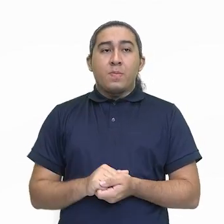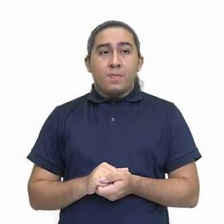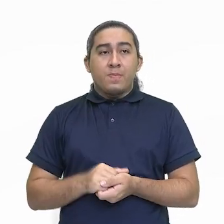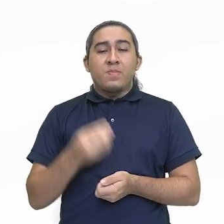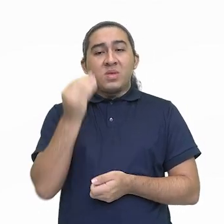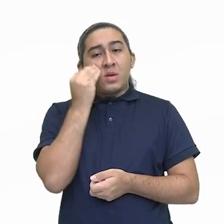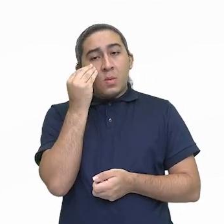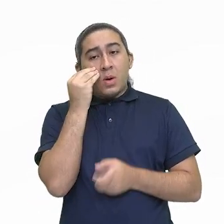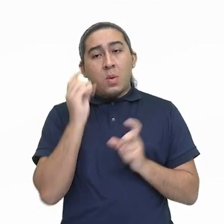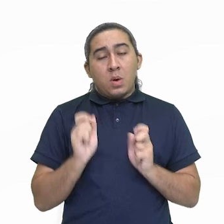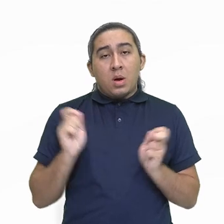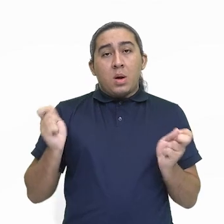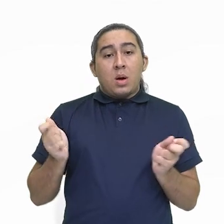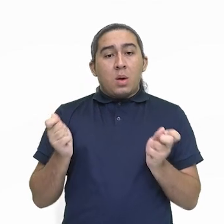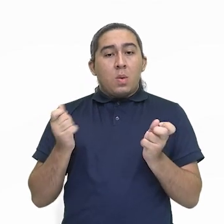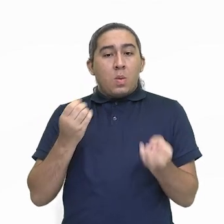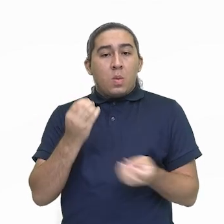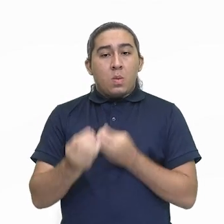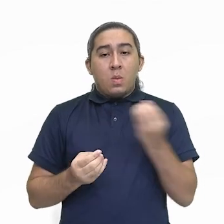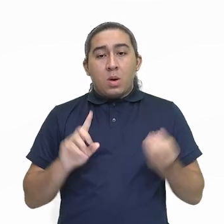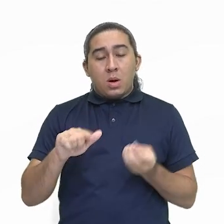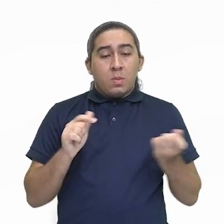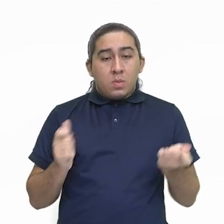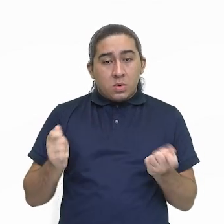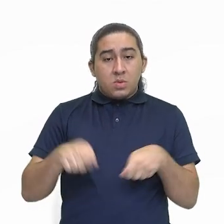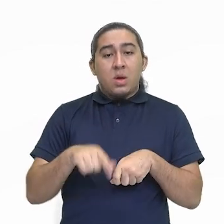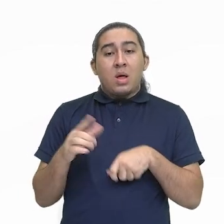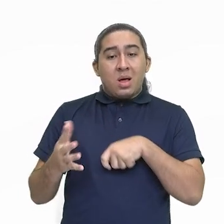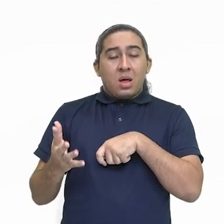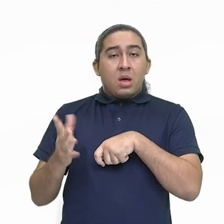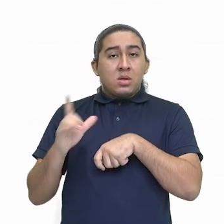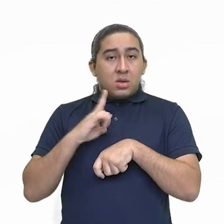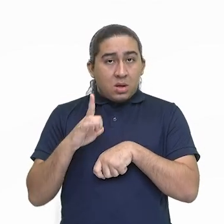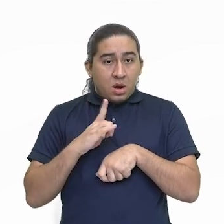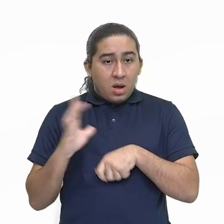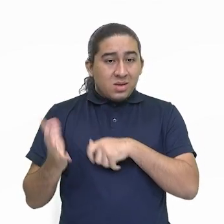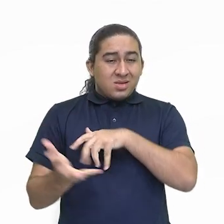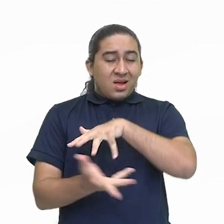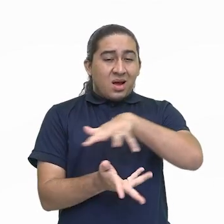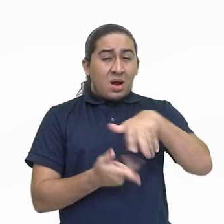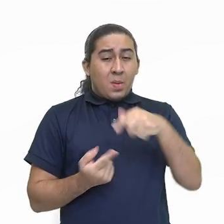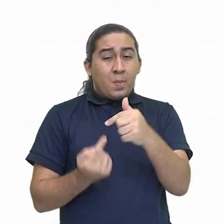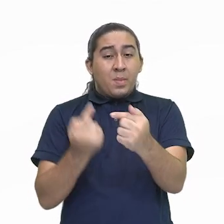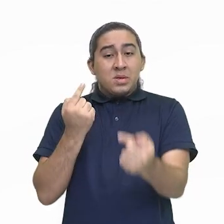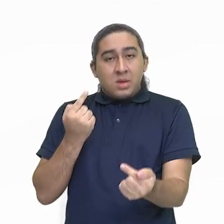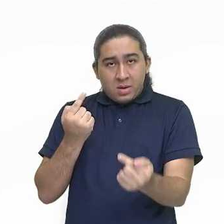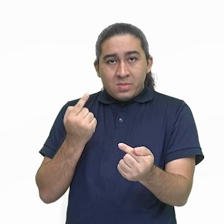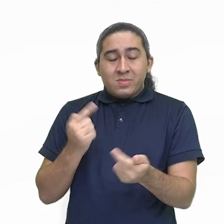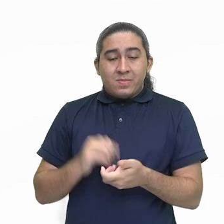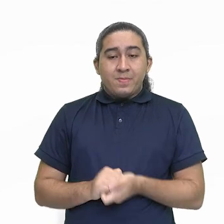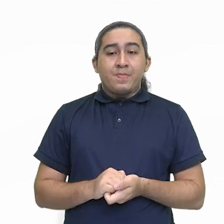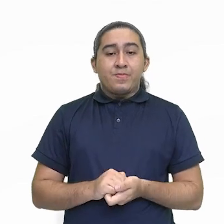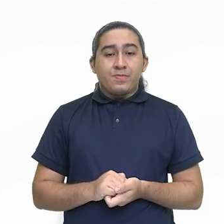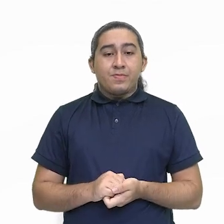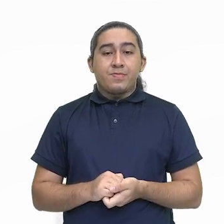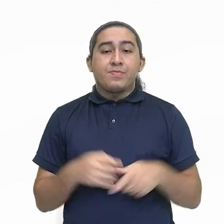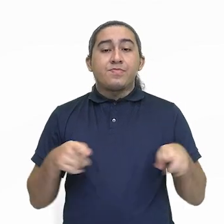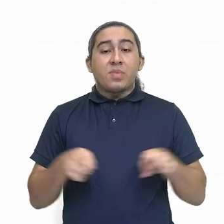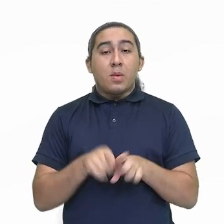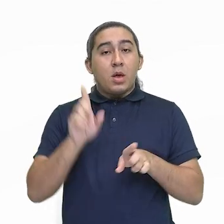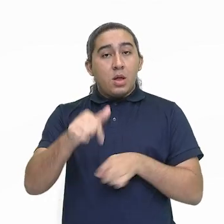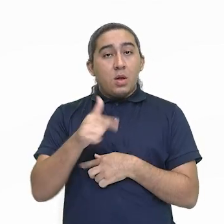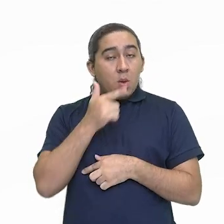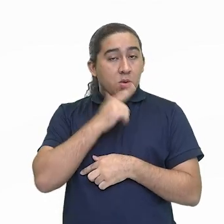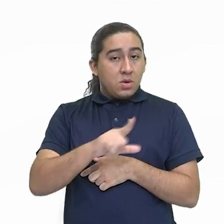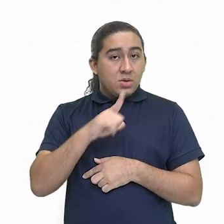condições hipotéticas para a Terra primitiva. E, com sucesso, diga-se de passagem, eles